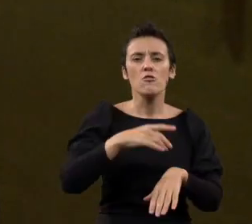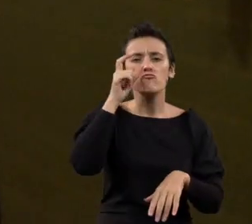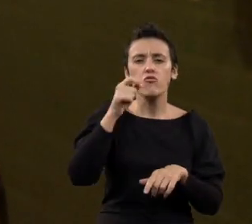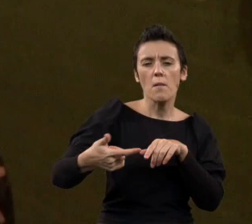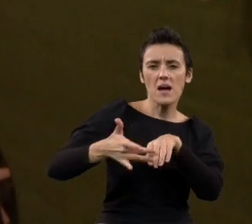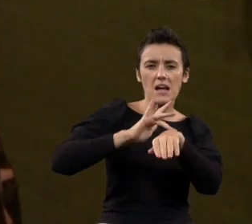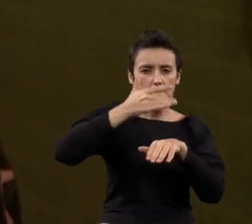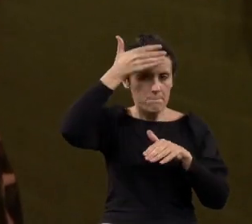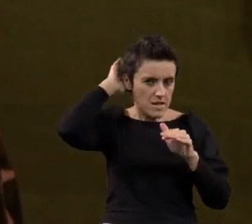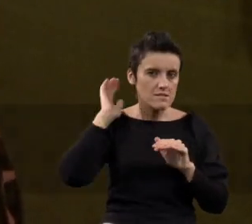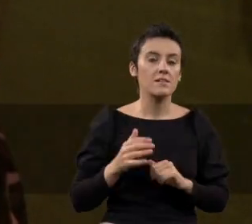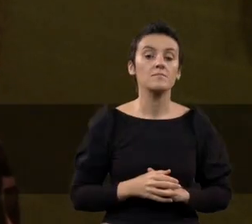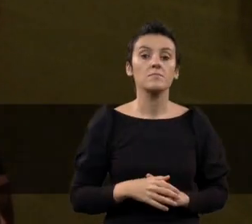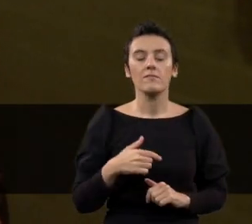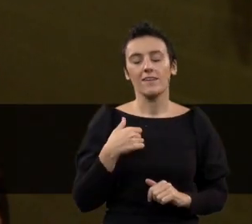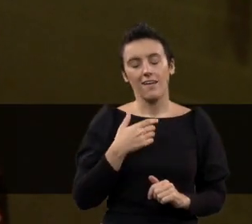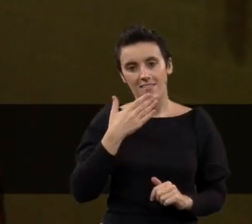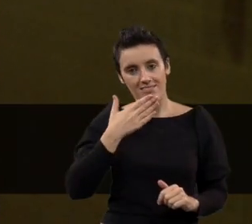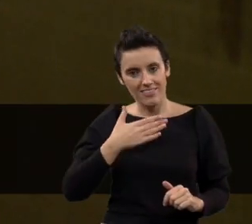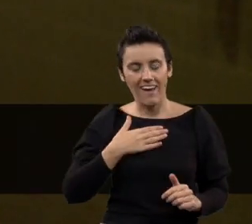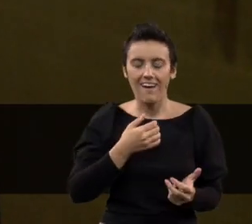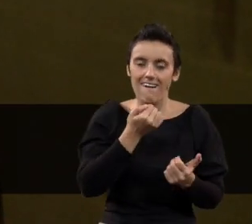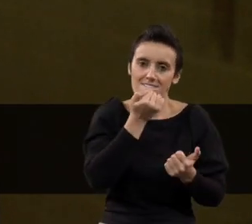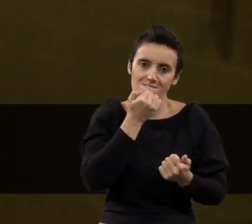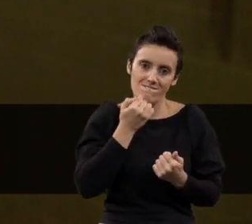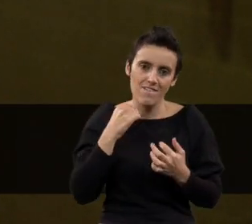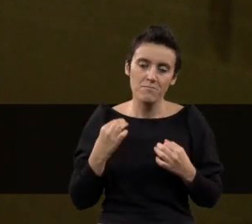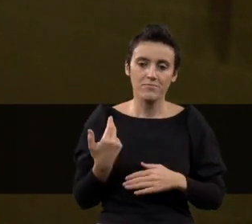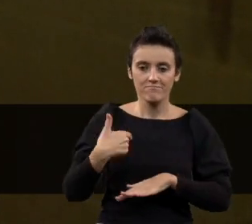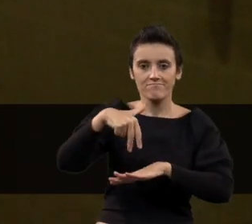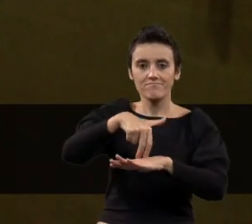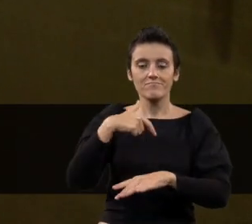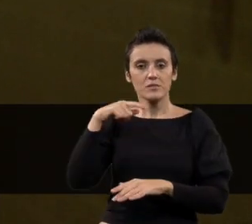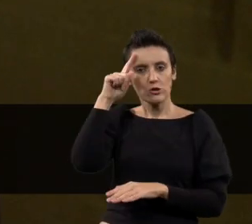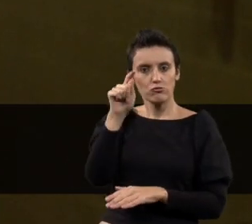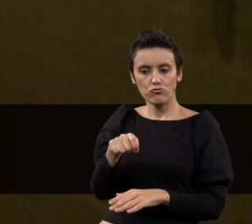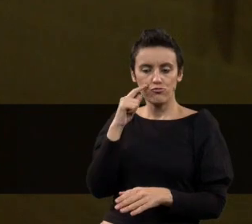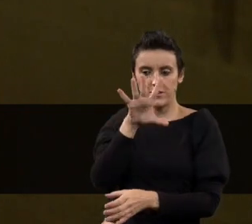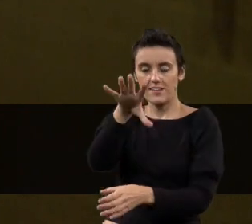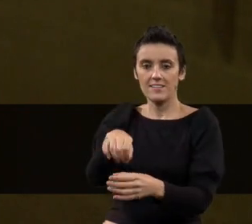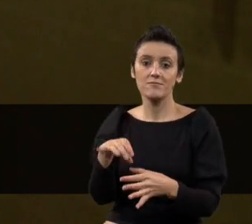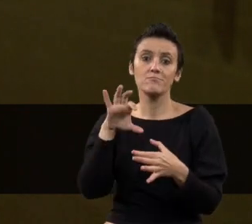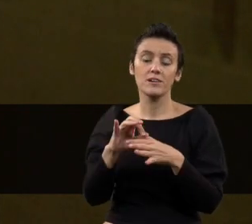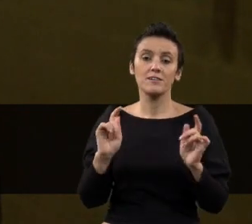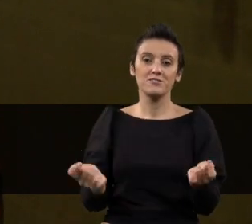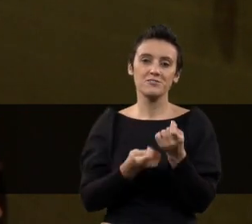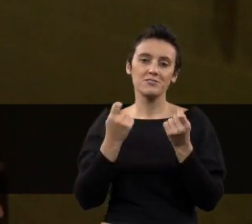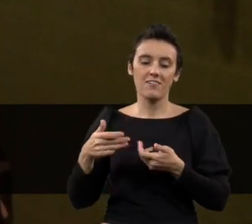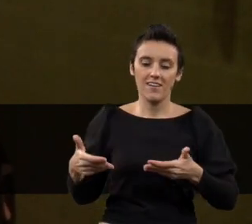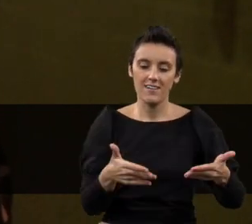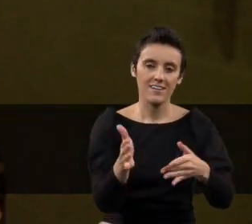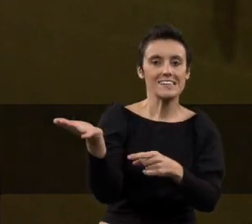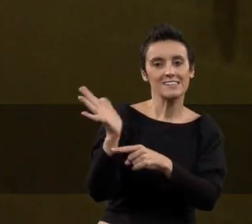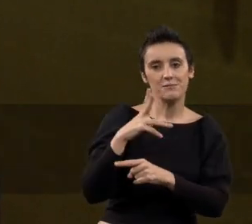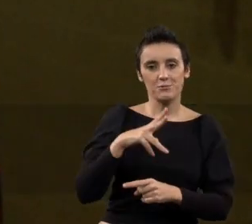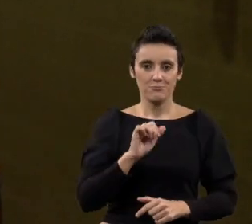Foi um prazer enorme estar aqui, fazer parte desse júri no Festival Caminhos do Cinema Português. É